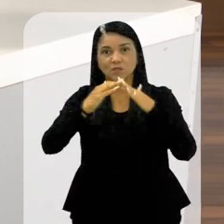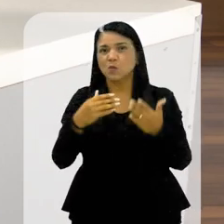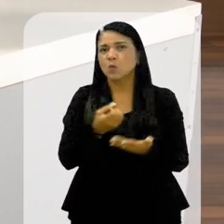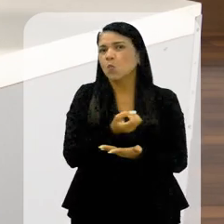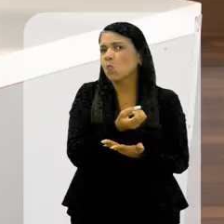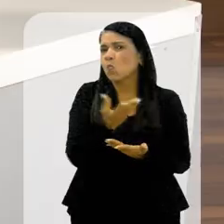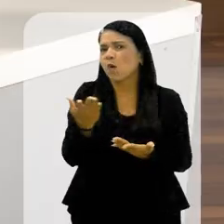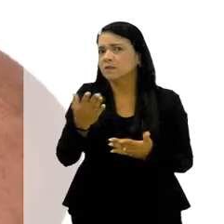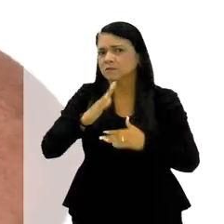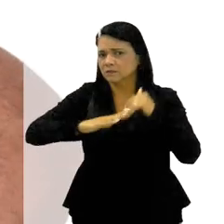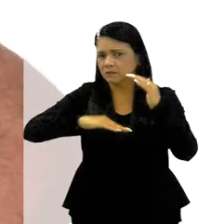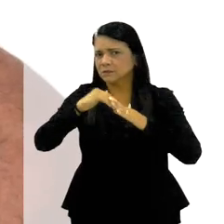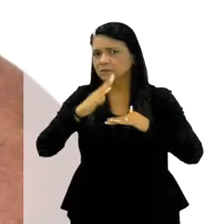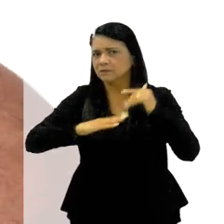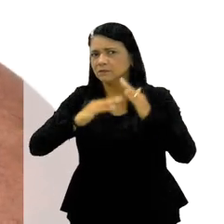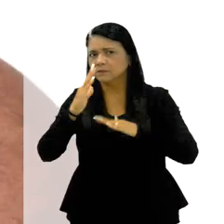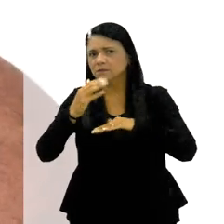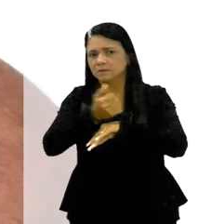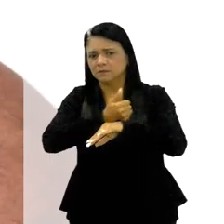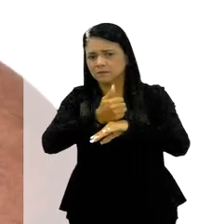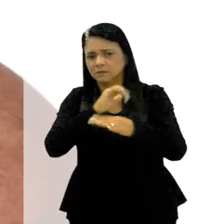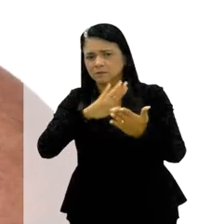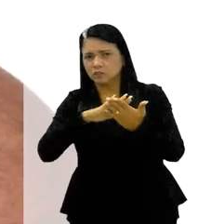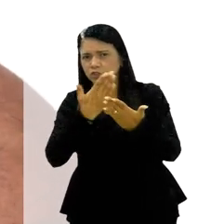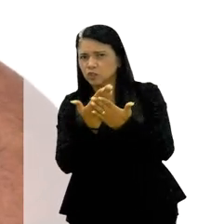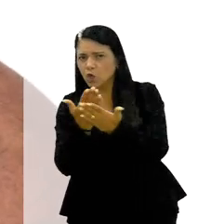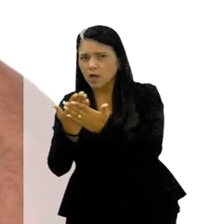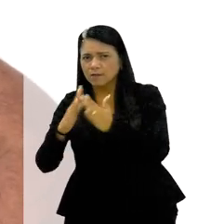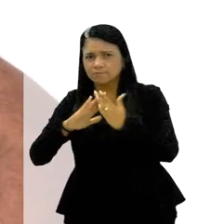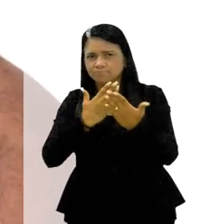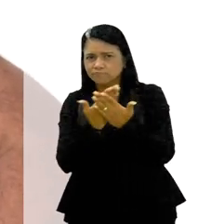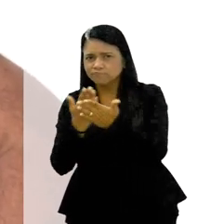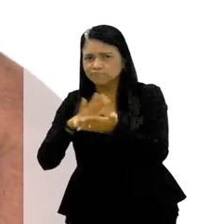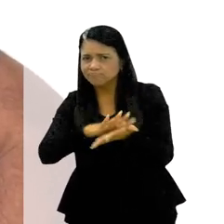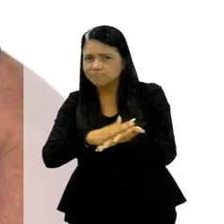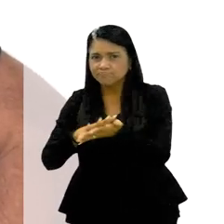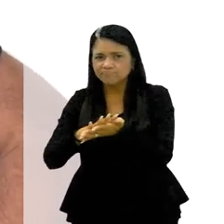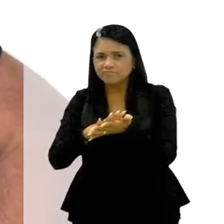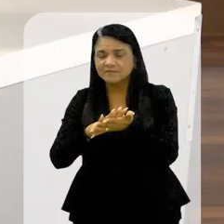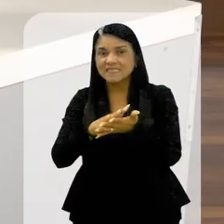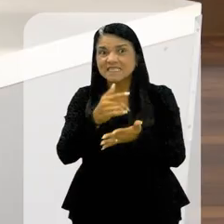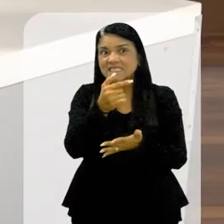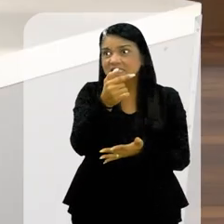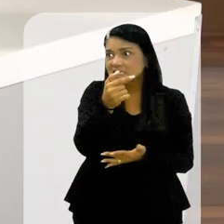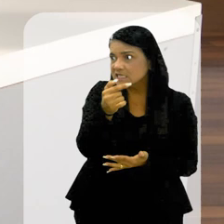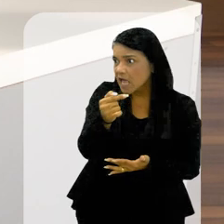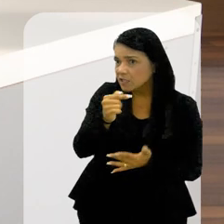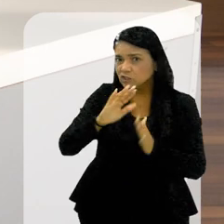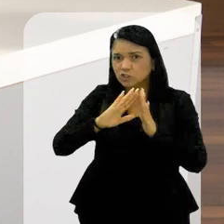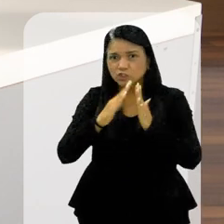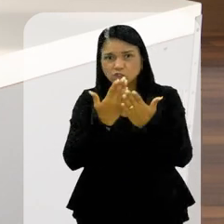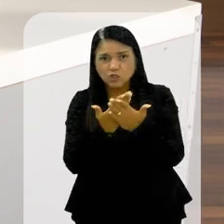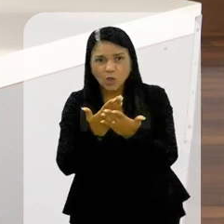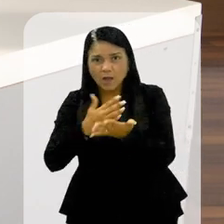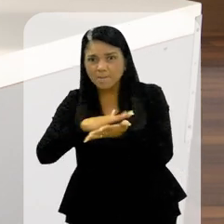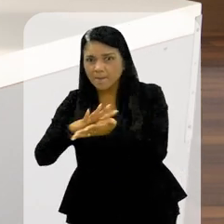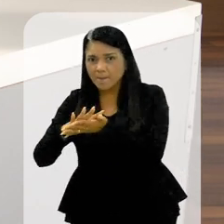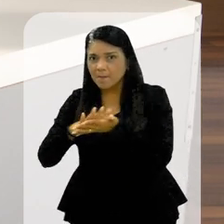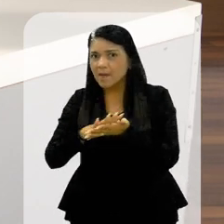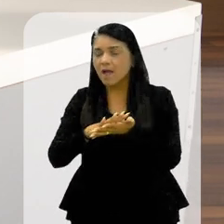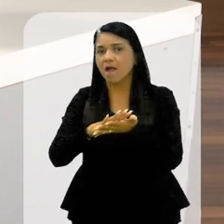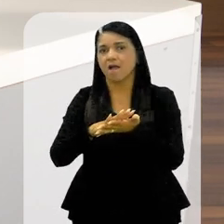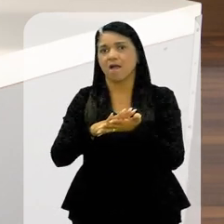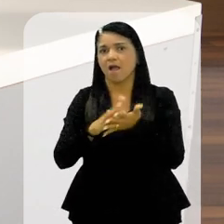quantas escolas? Nesse ano foram 7 escolas de samba. Você assumir pintura de arte de 7 escolas é muito